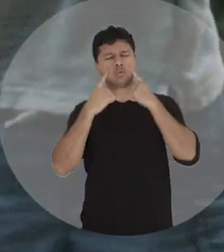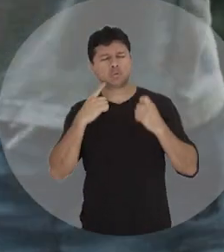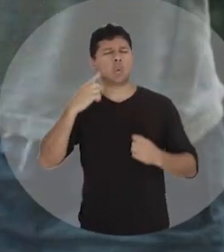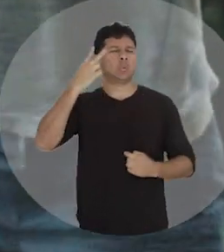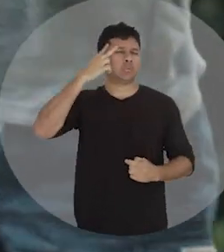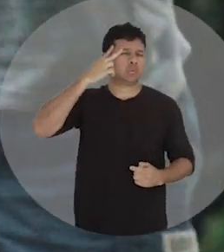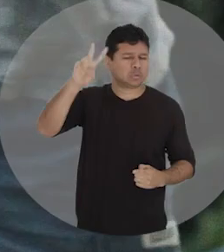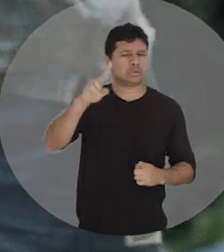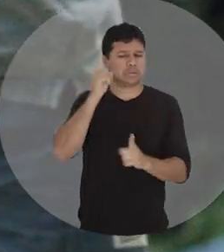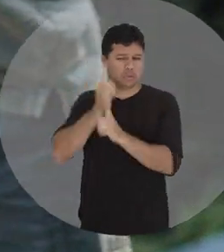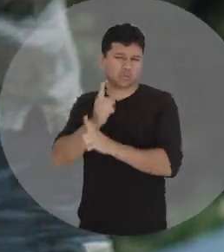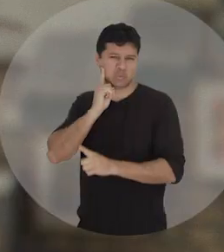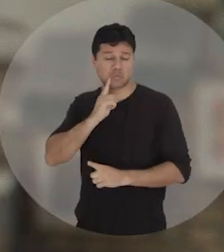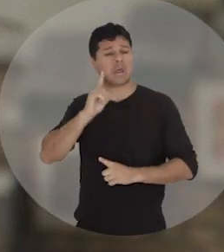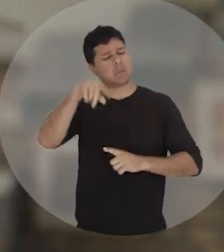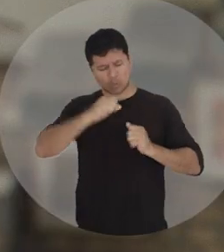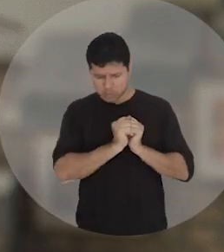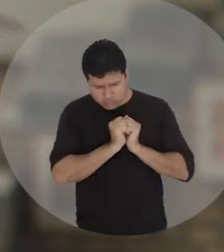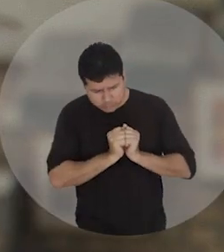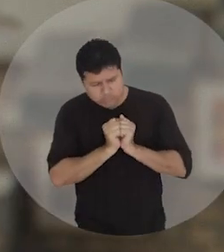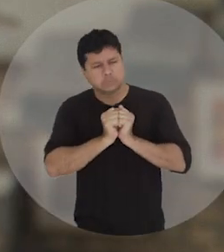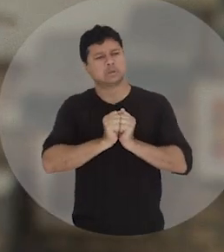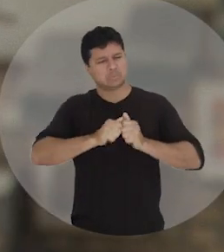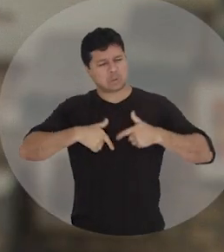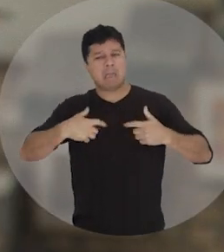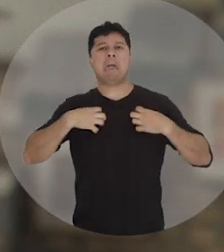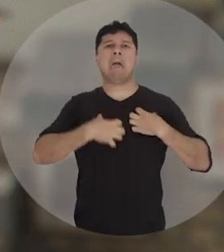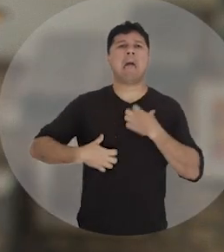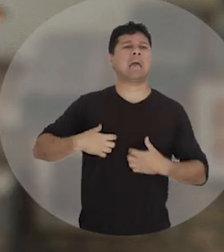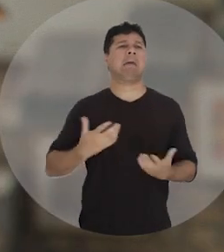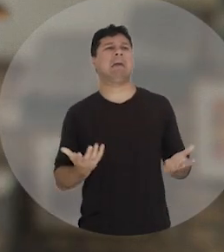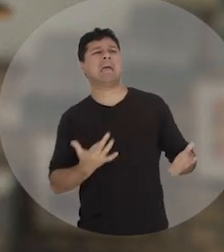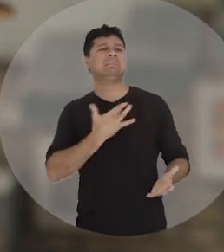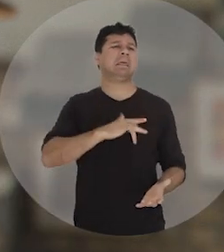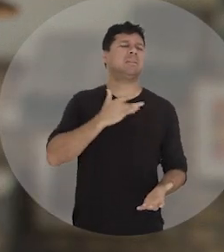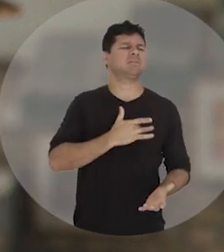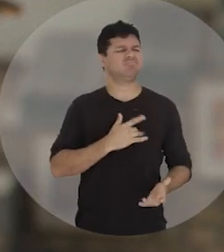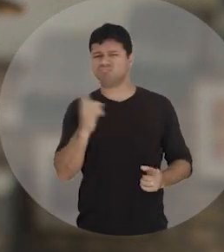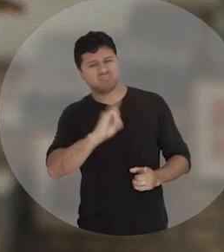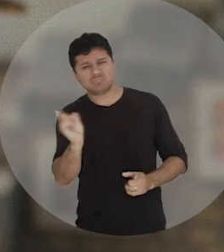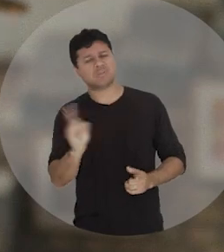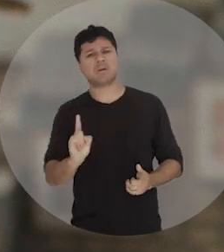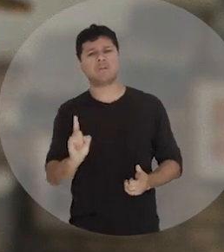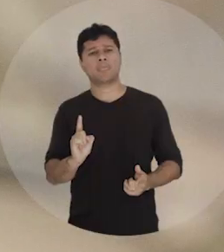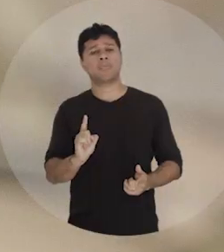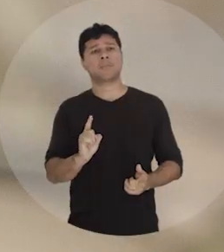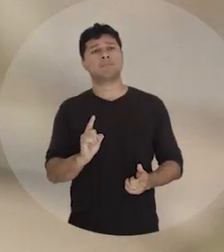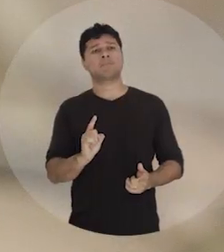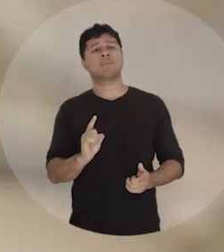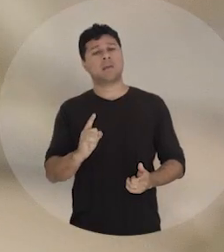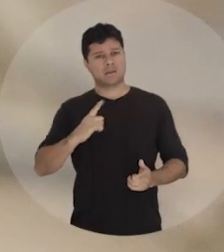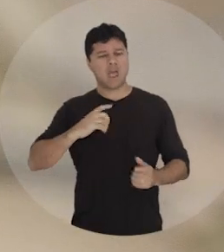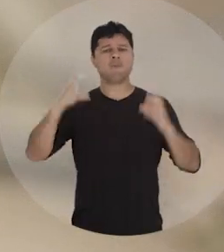A gente chorou juntos dois dias com o diagnóstico e depois nós fomos juntos, sem ficar remoendo, ah, tadinho deles, mas não,